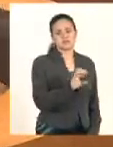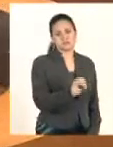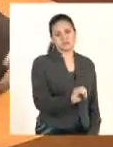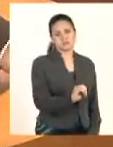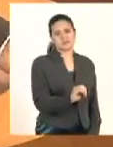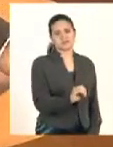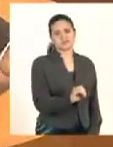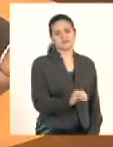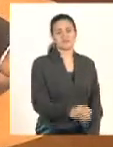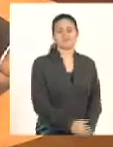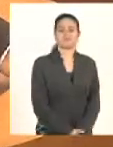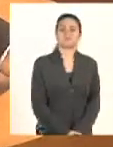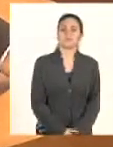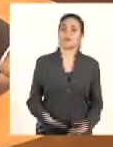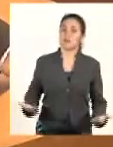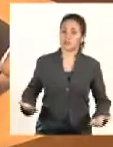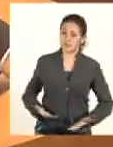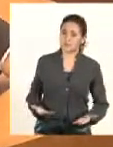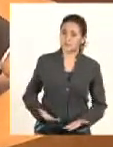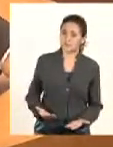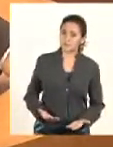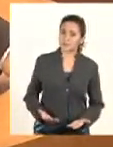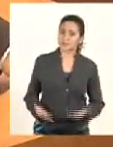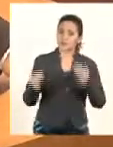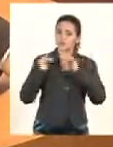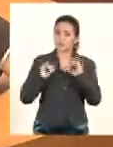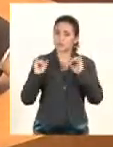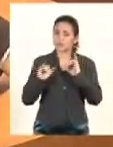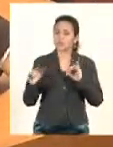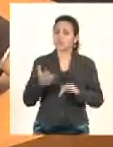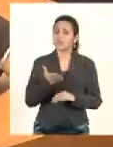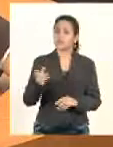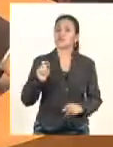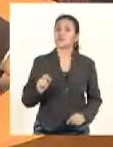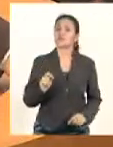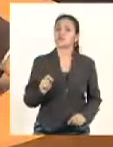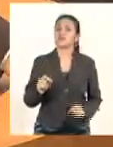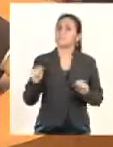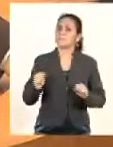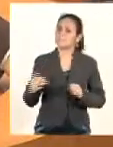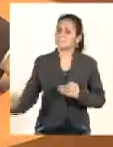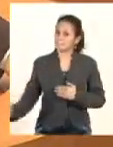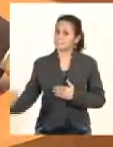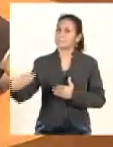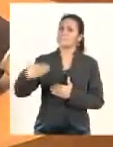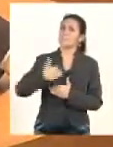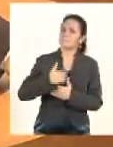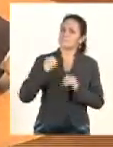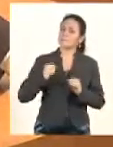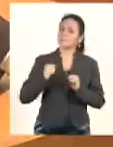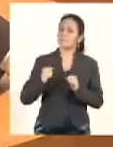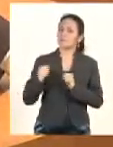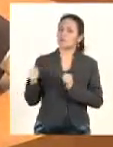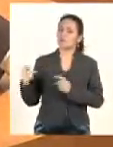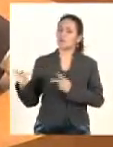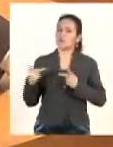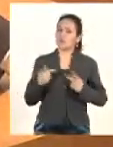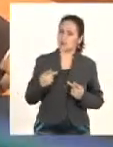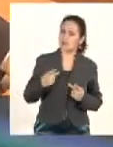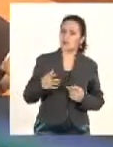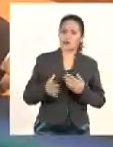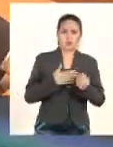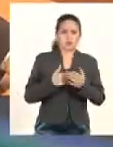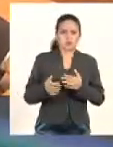aqui, meus colegas, dizer que coloco o meu gabinete à disposição de qualquer empresário, qualquer